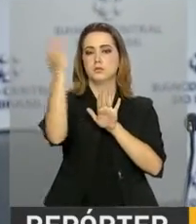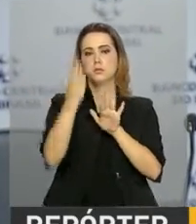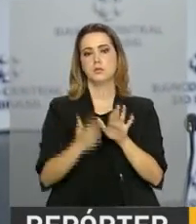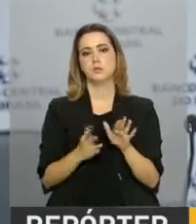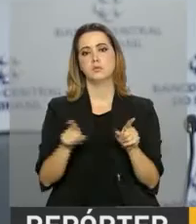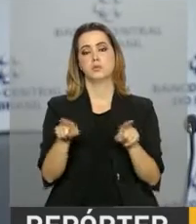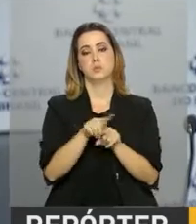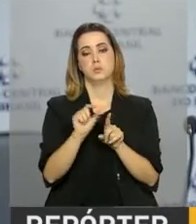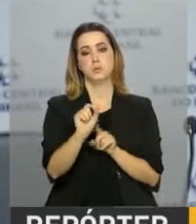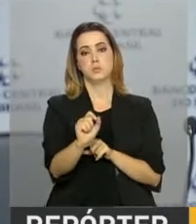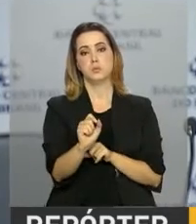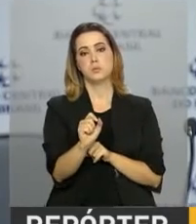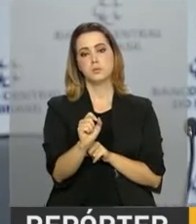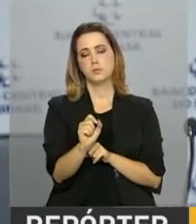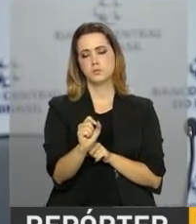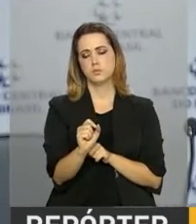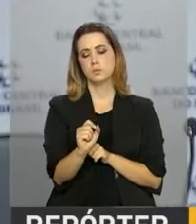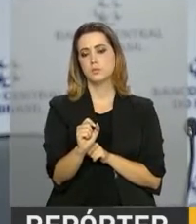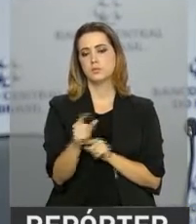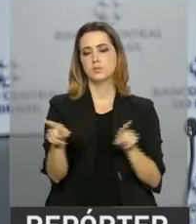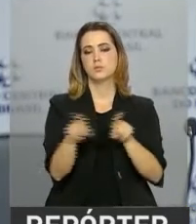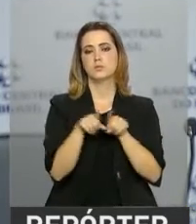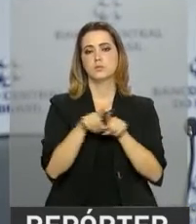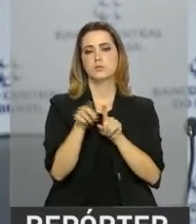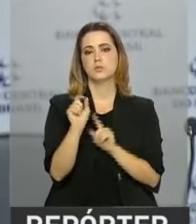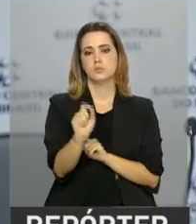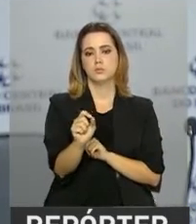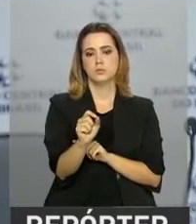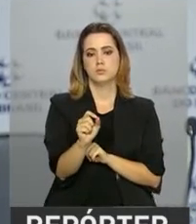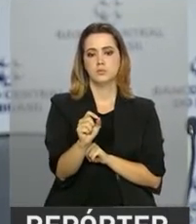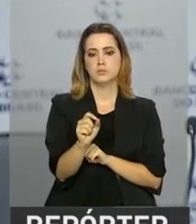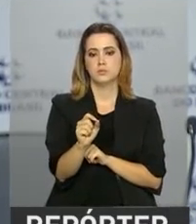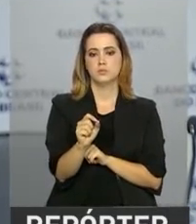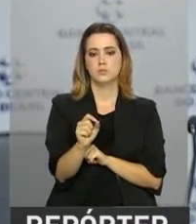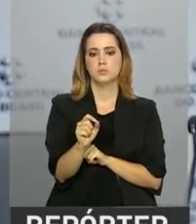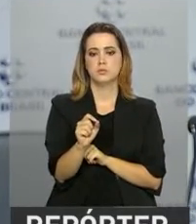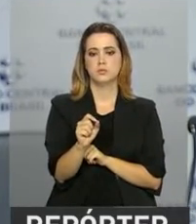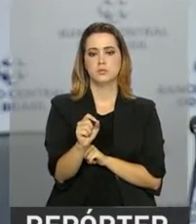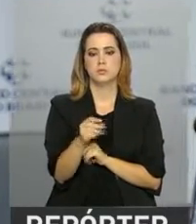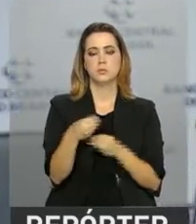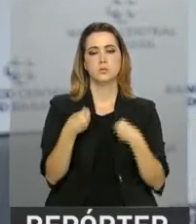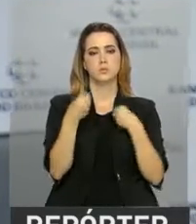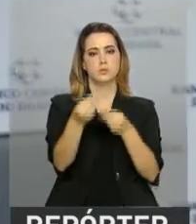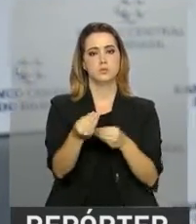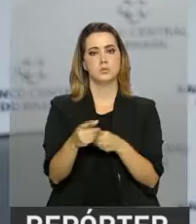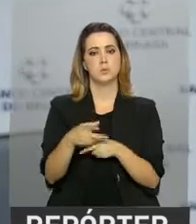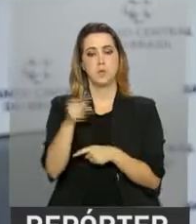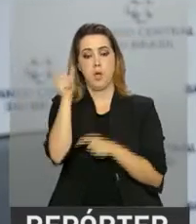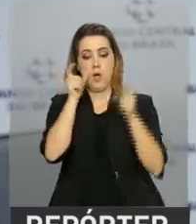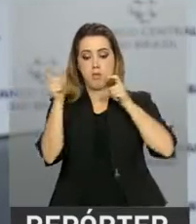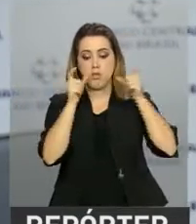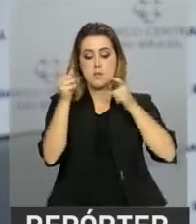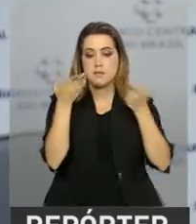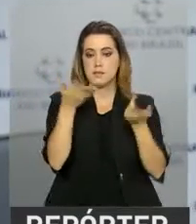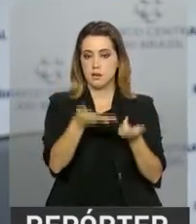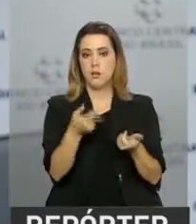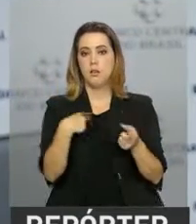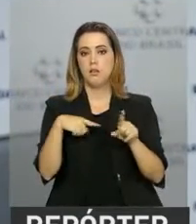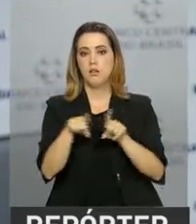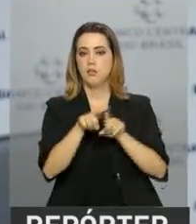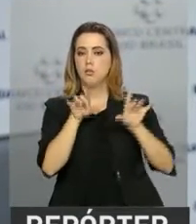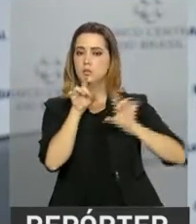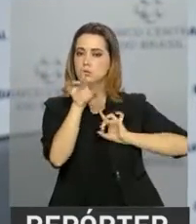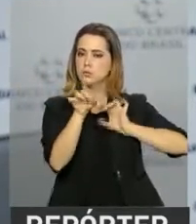846 é e também é que estamos um pouco mais de atenção ou especificamente